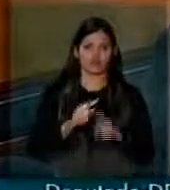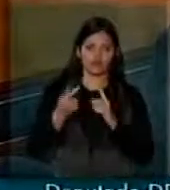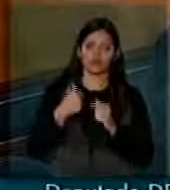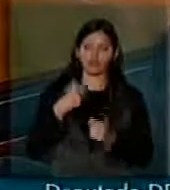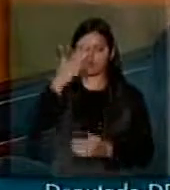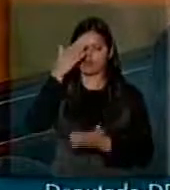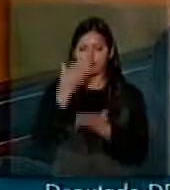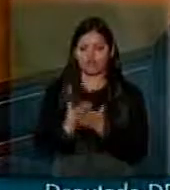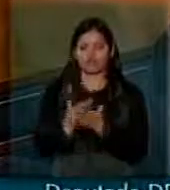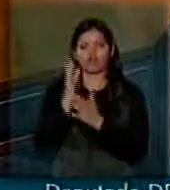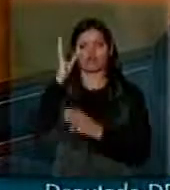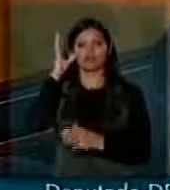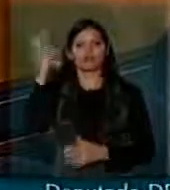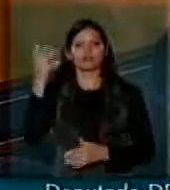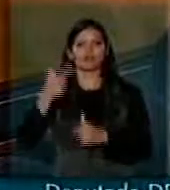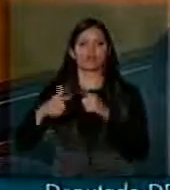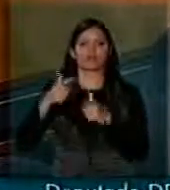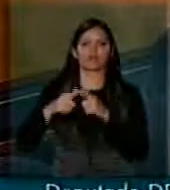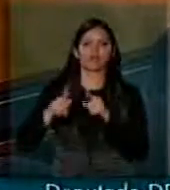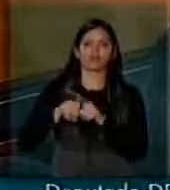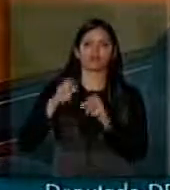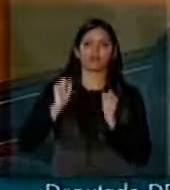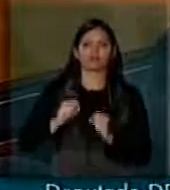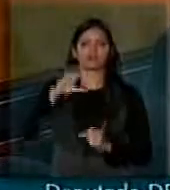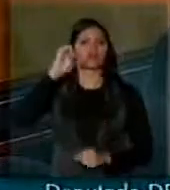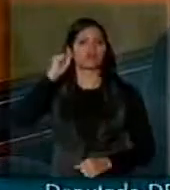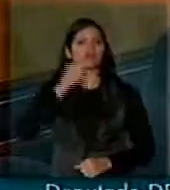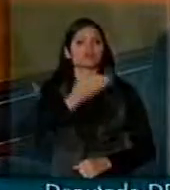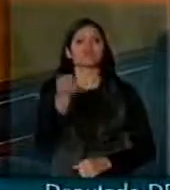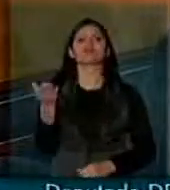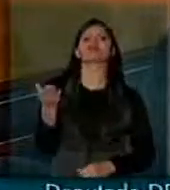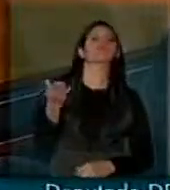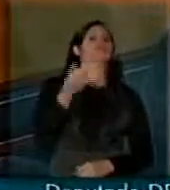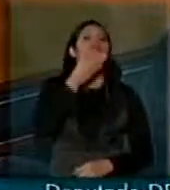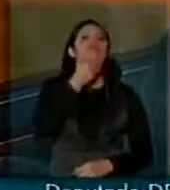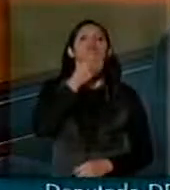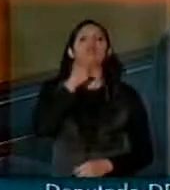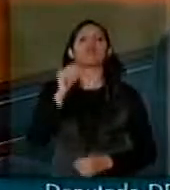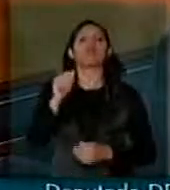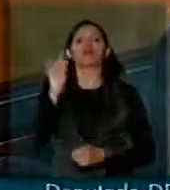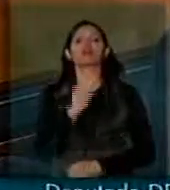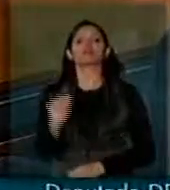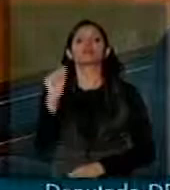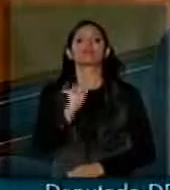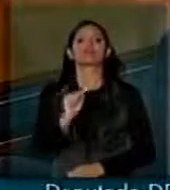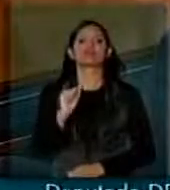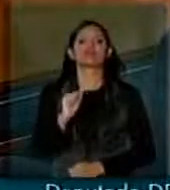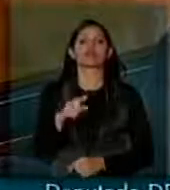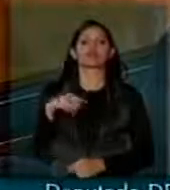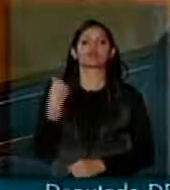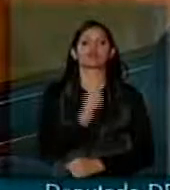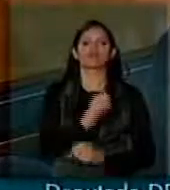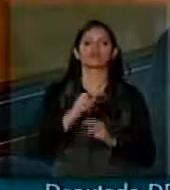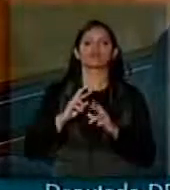sanado e nós poderíamos ouvi-lo, se o senhor permitisse, presidente, no nosso grupo de trabalho.